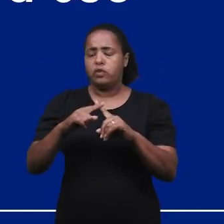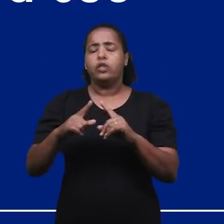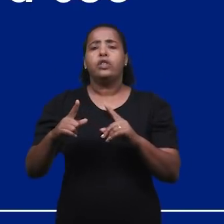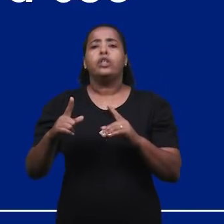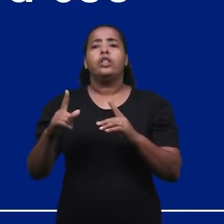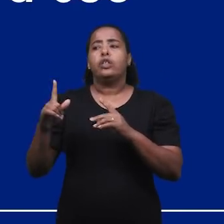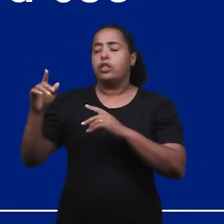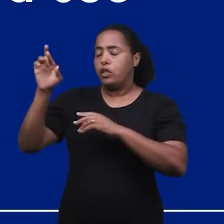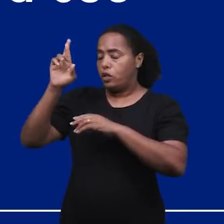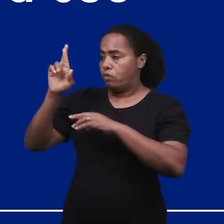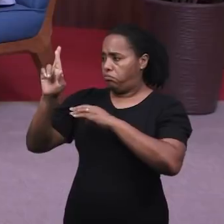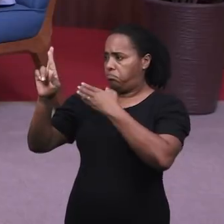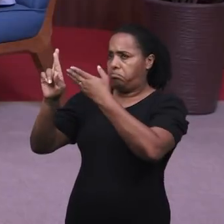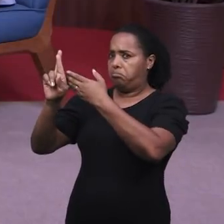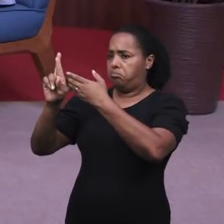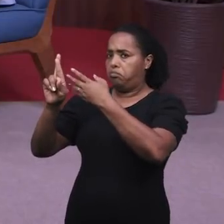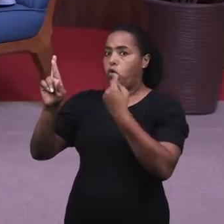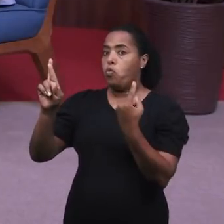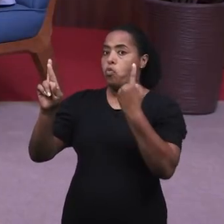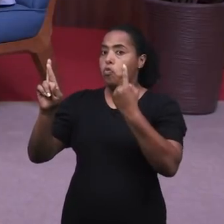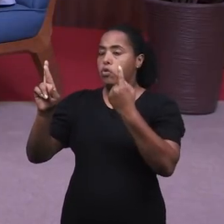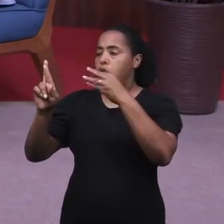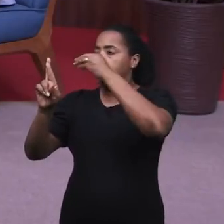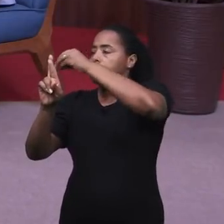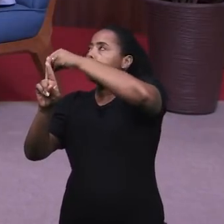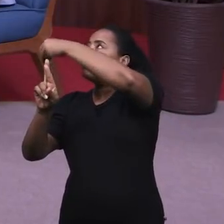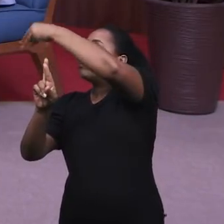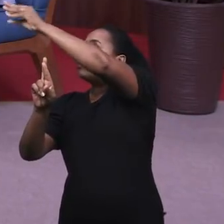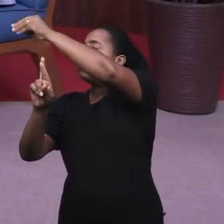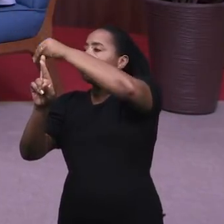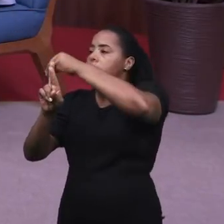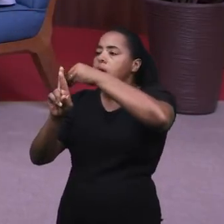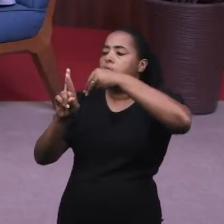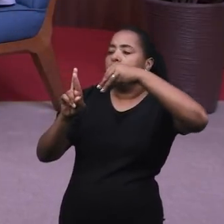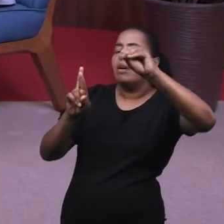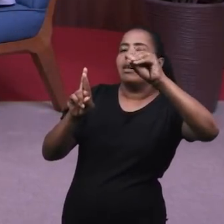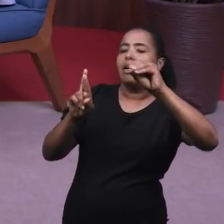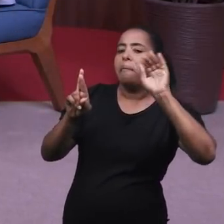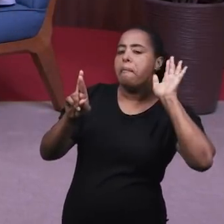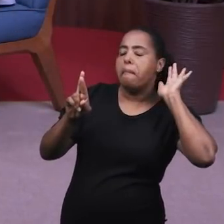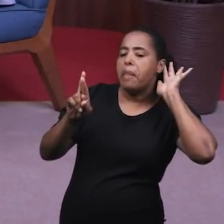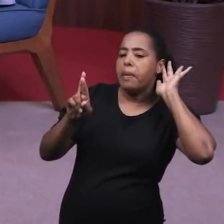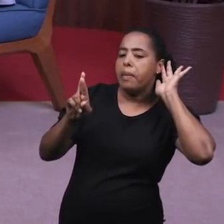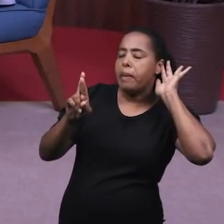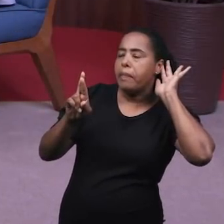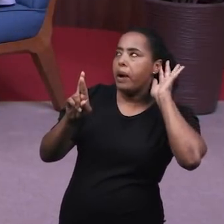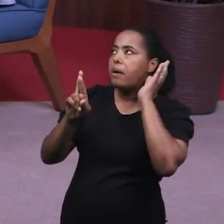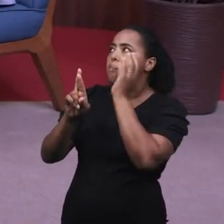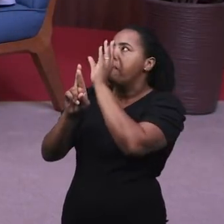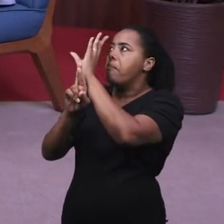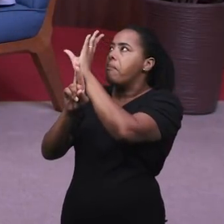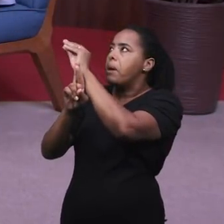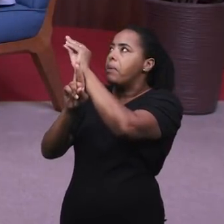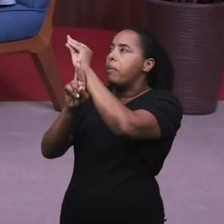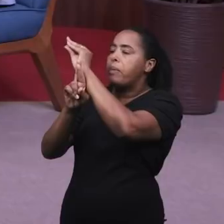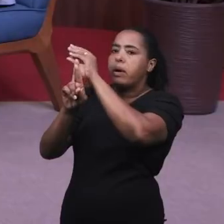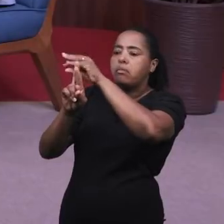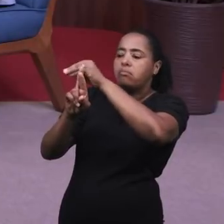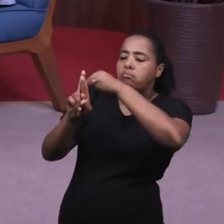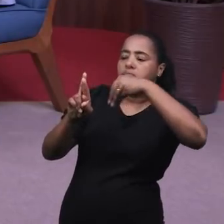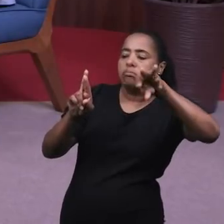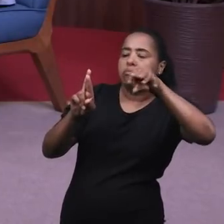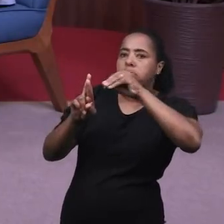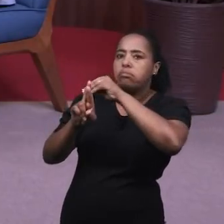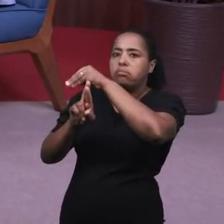mediador. O único mediador entre Deus e o homem é Jesus. Resultante do projeto da cruz. É. O